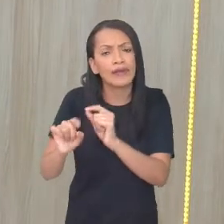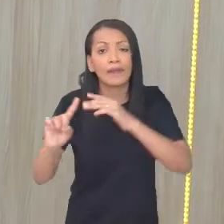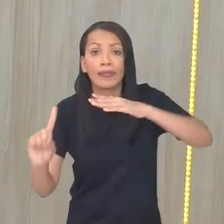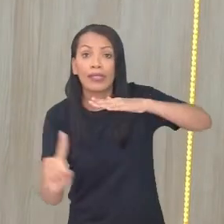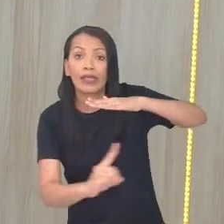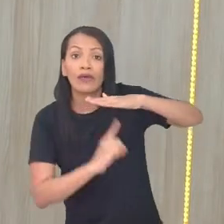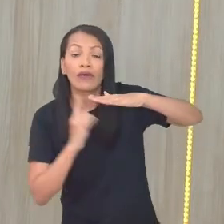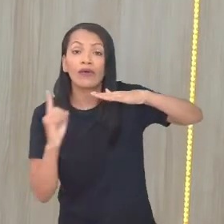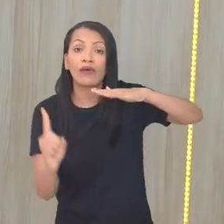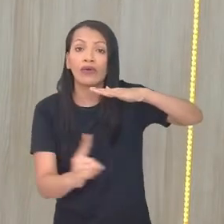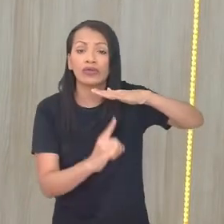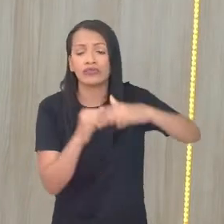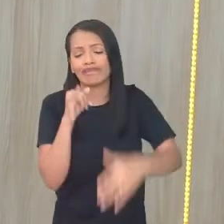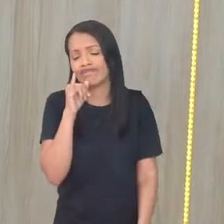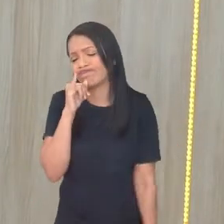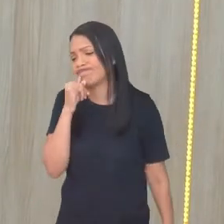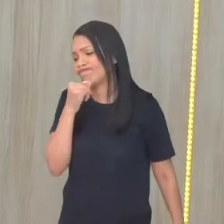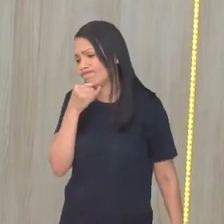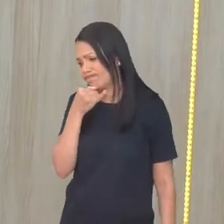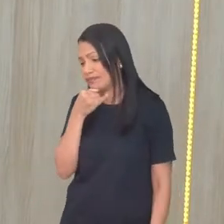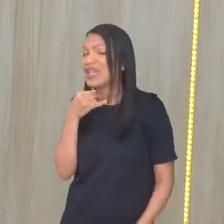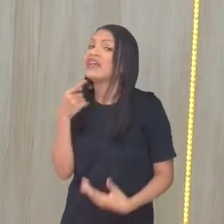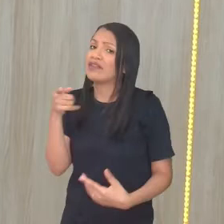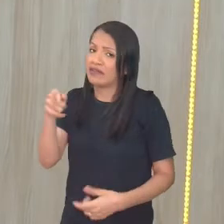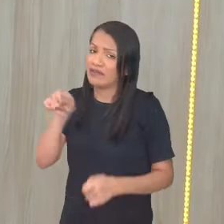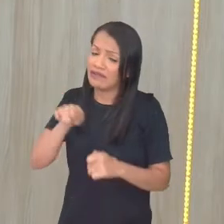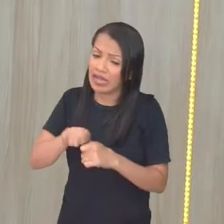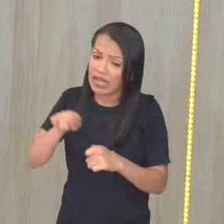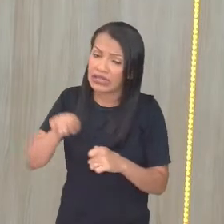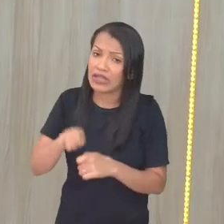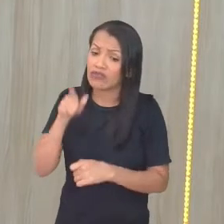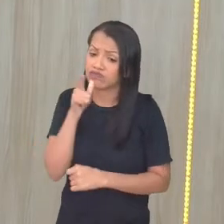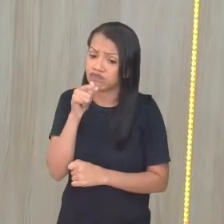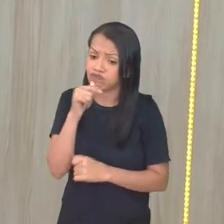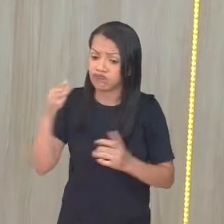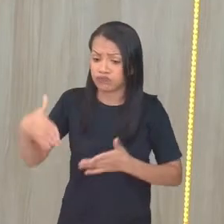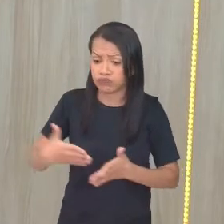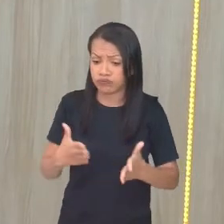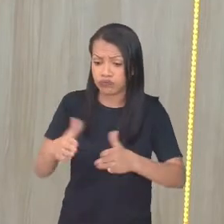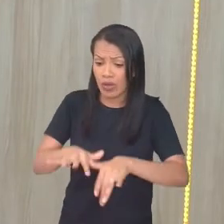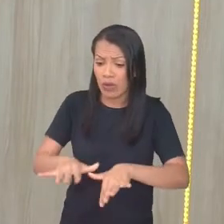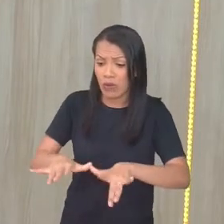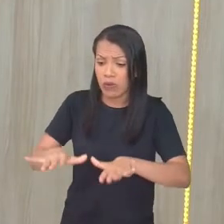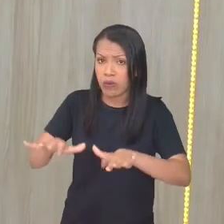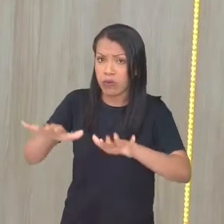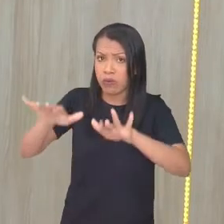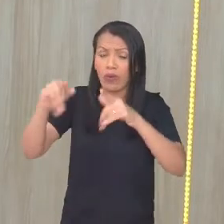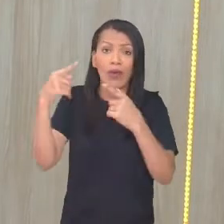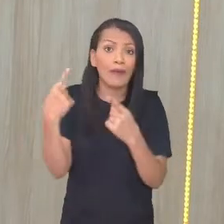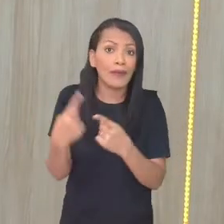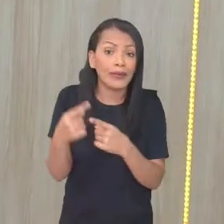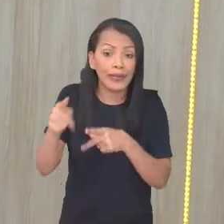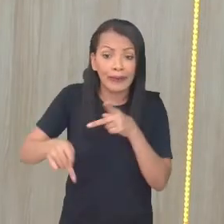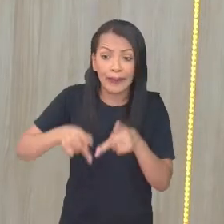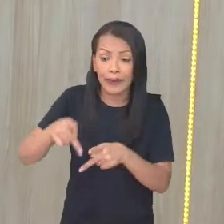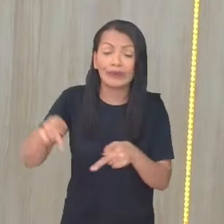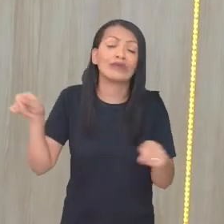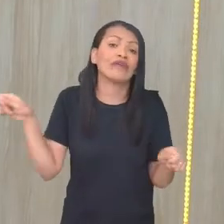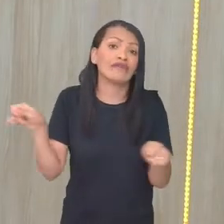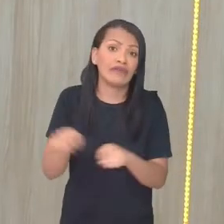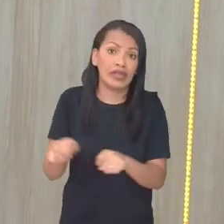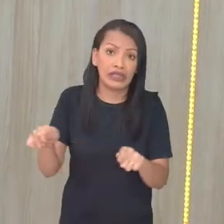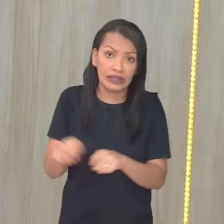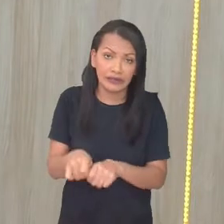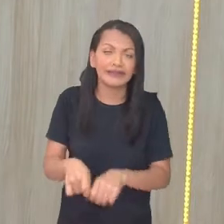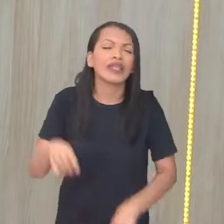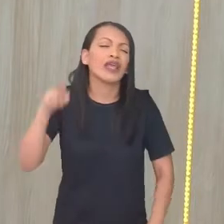deuses estão descontentes e eles vão gerar ali uma inundação, porque o povo não está produzindo o suficiente. Então